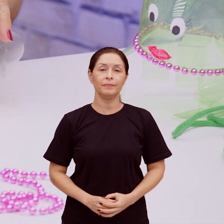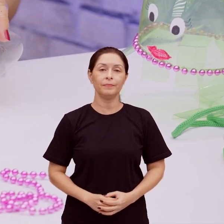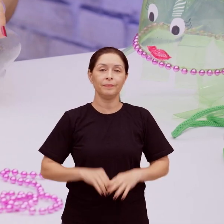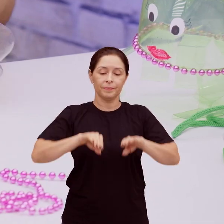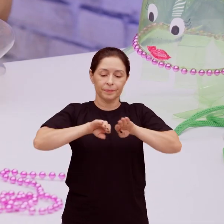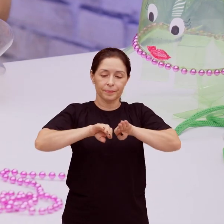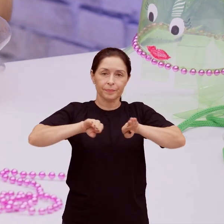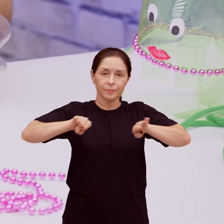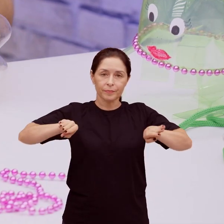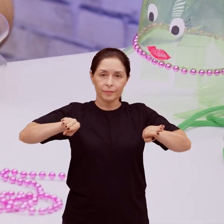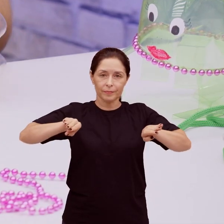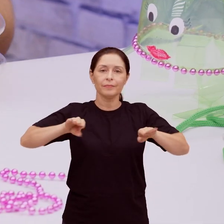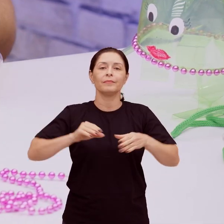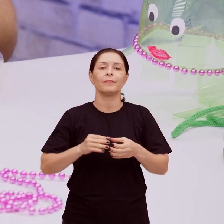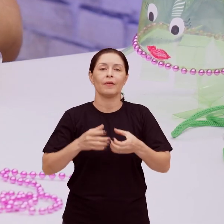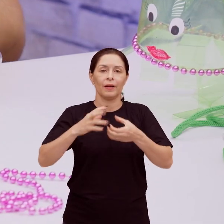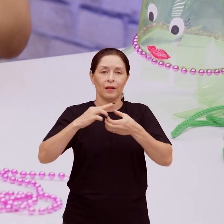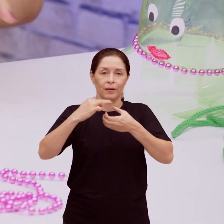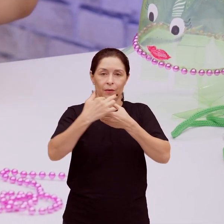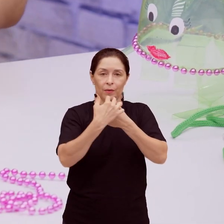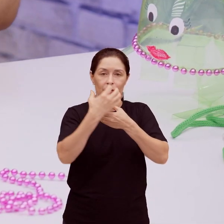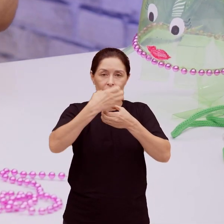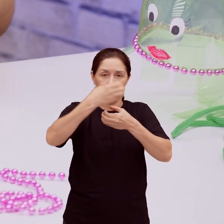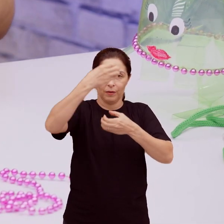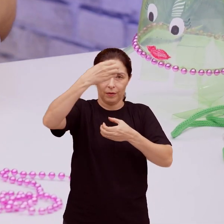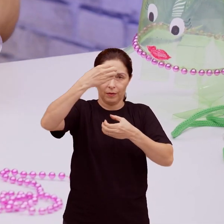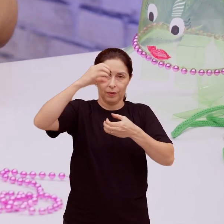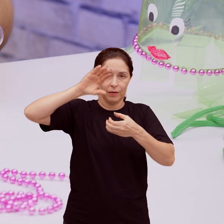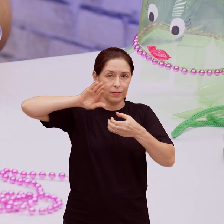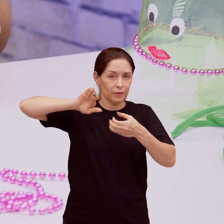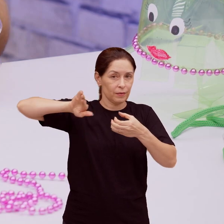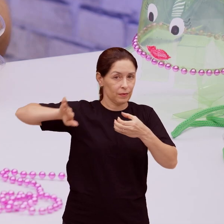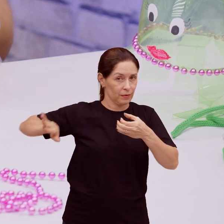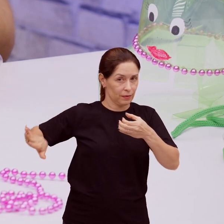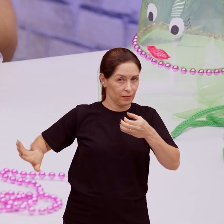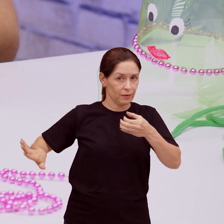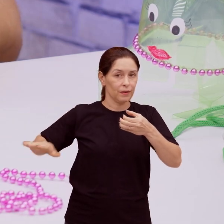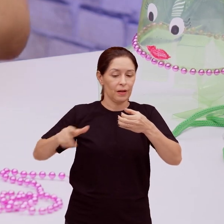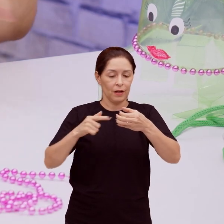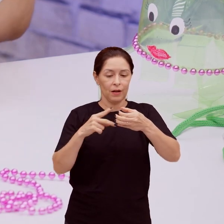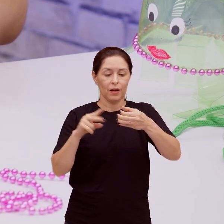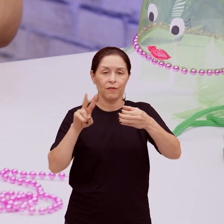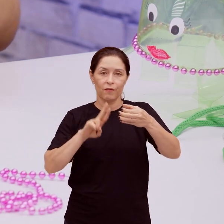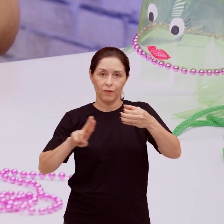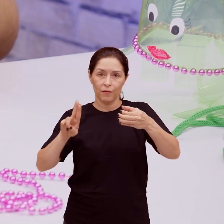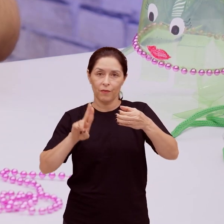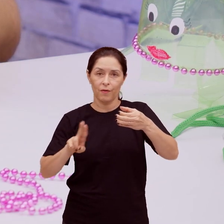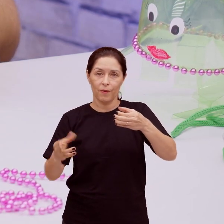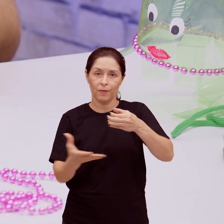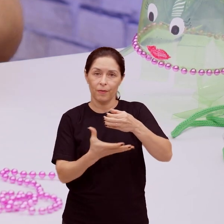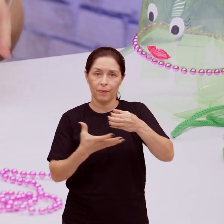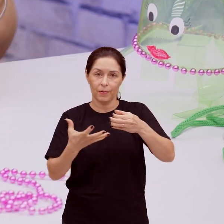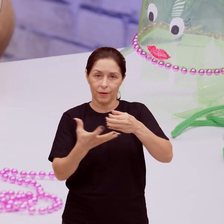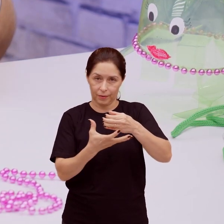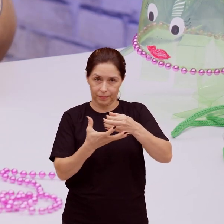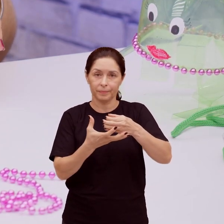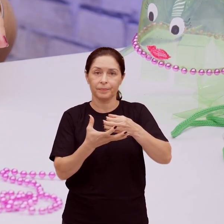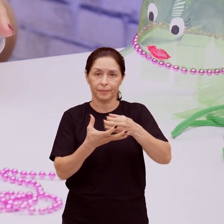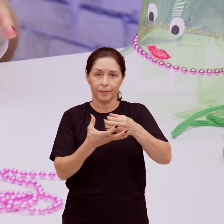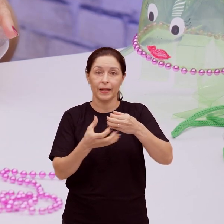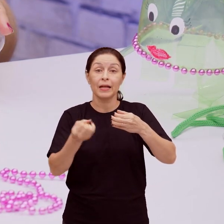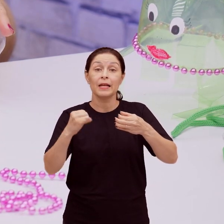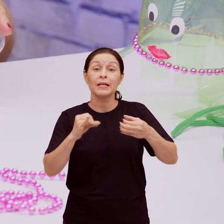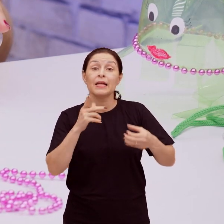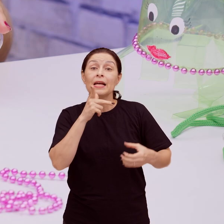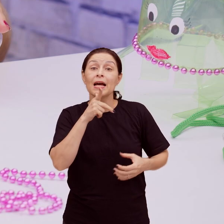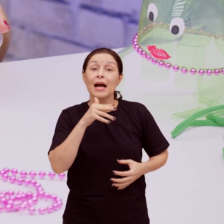para separar a garrafa em duas partes. Eu acho bom, se a criança